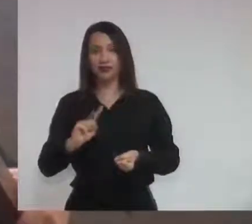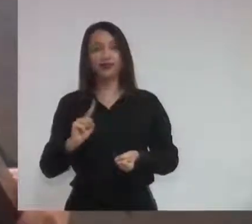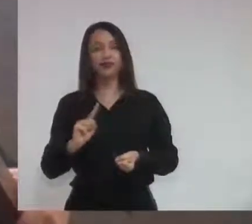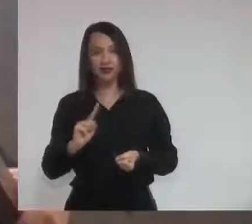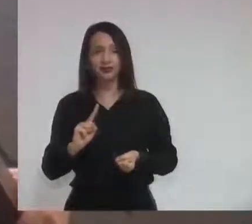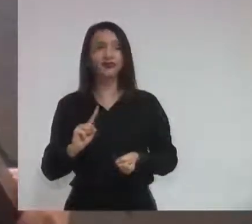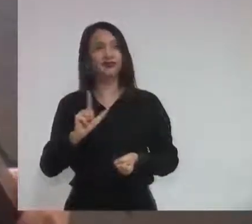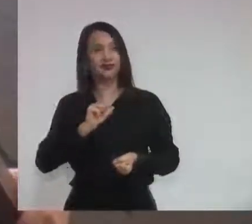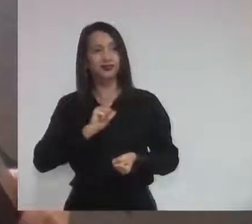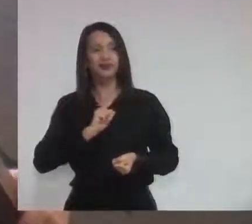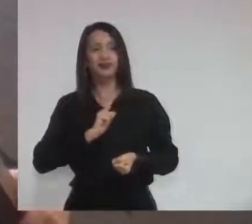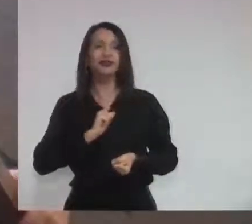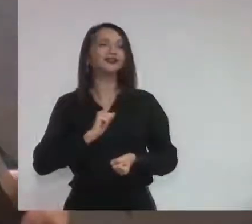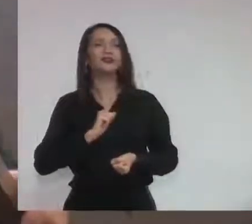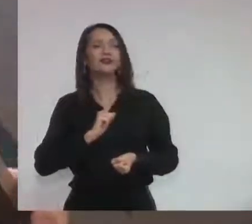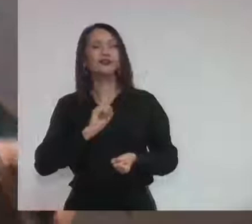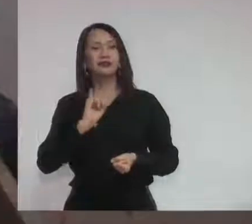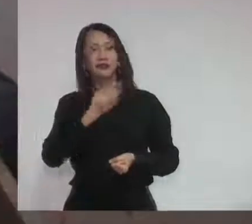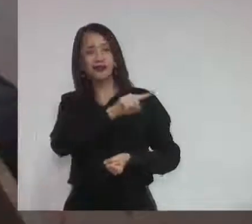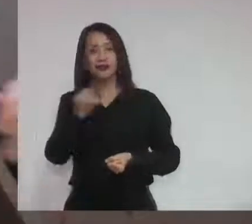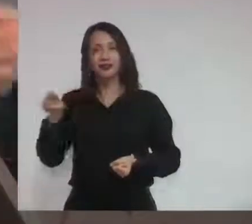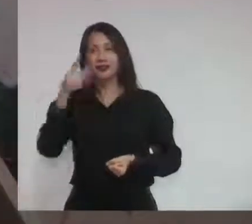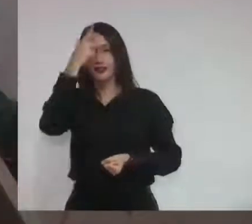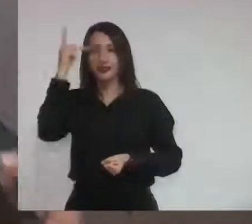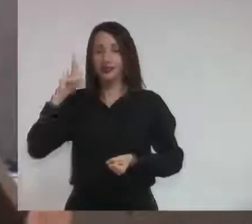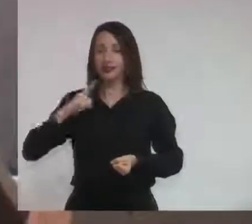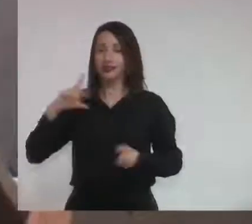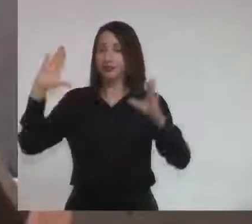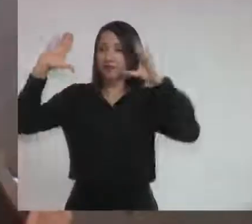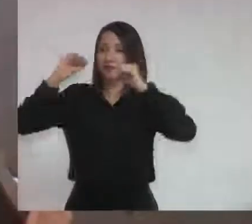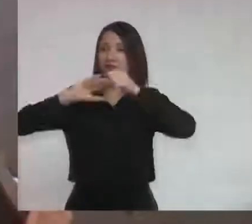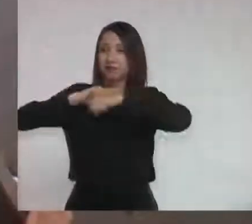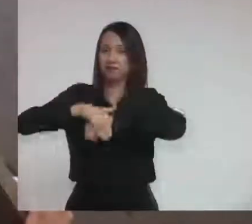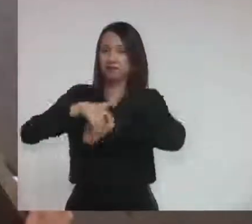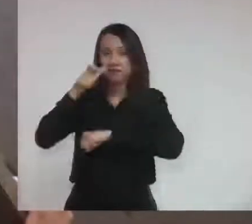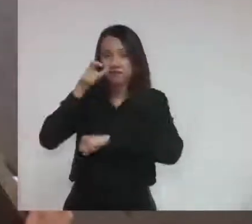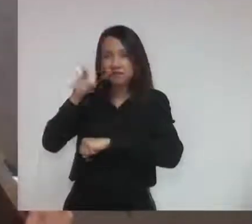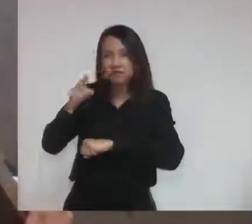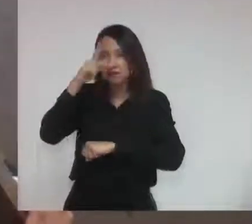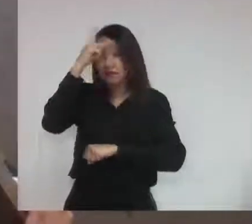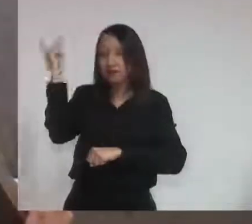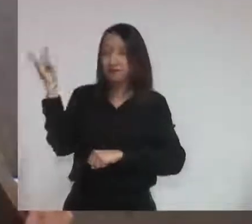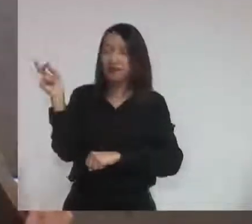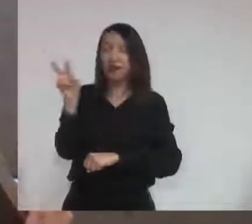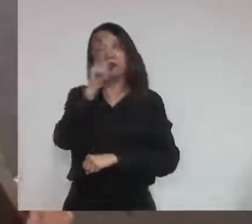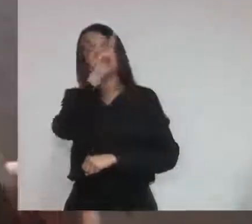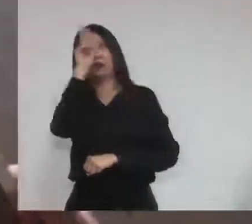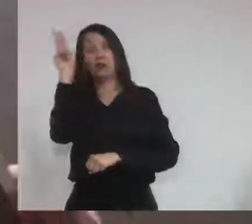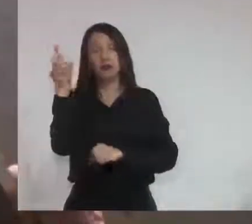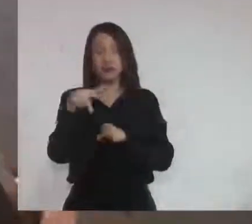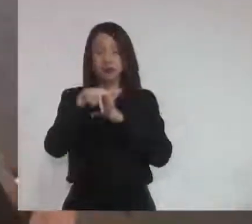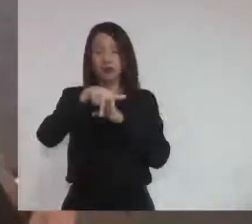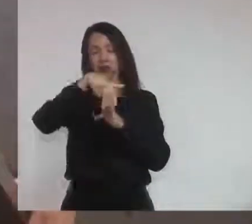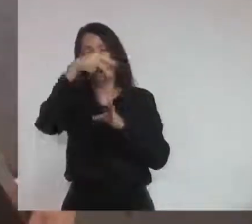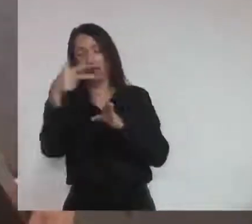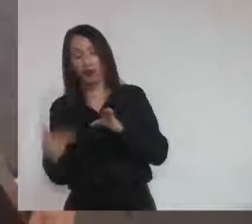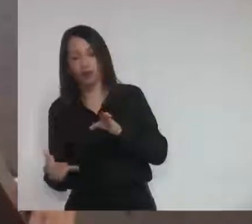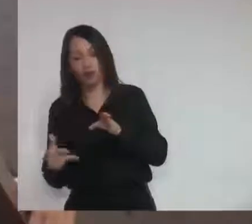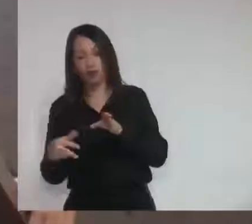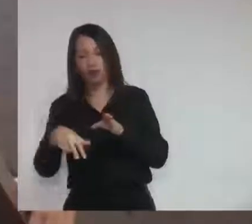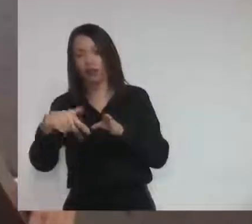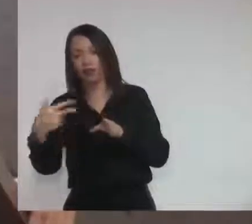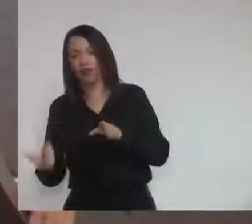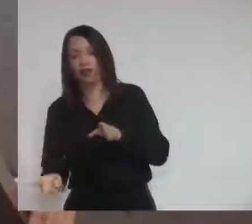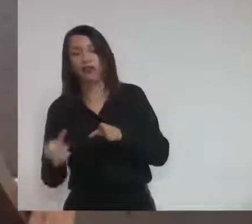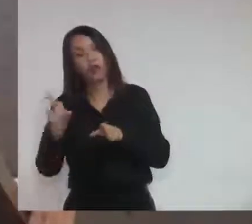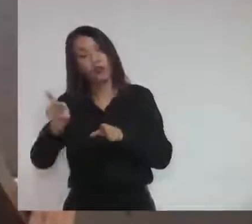fora deles. Então, se alguém, à noite, andando, algum cachaceiro, caiu com o cavalo, tropeçou, o que fez, ele tem